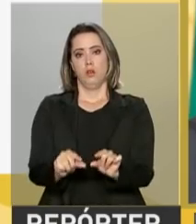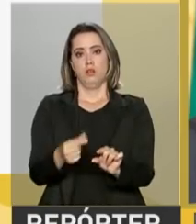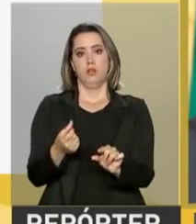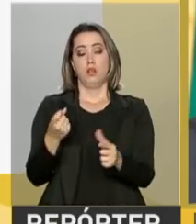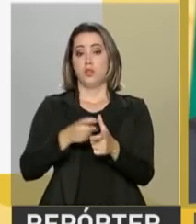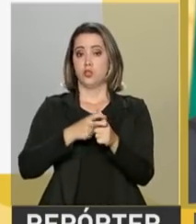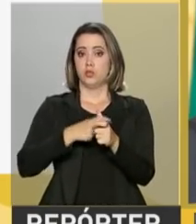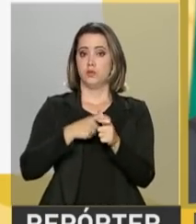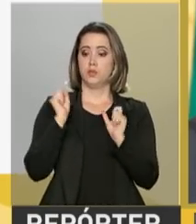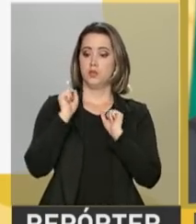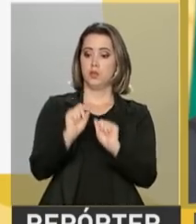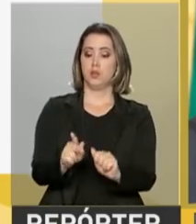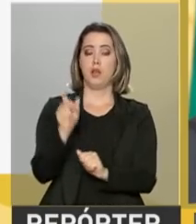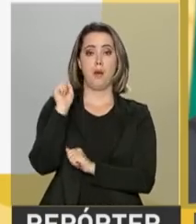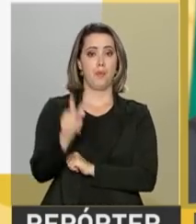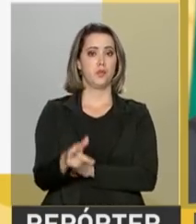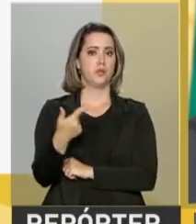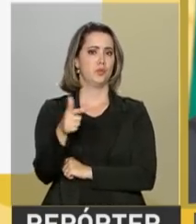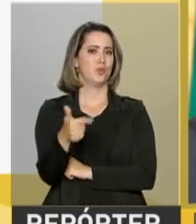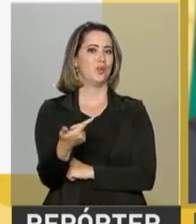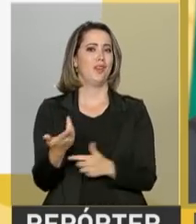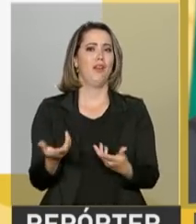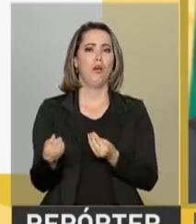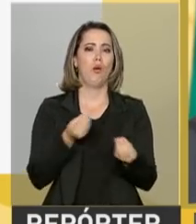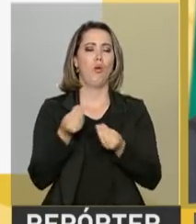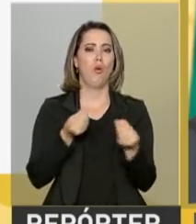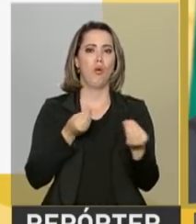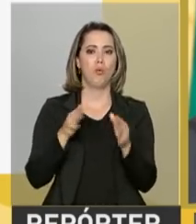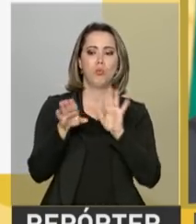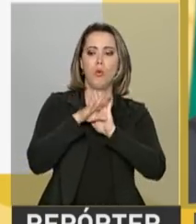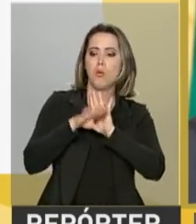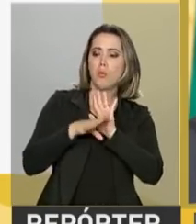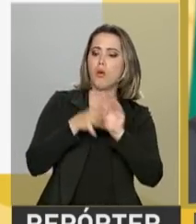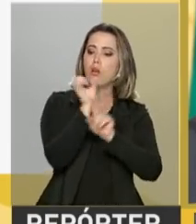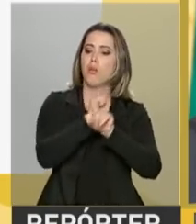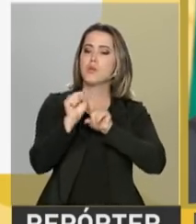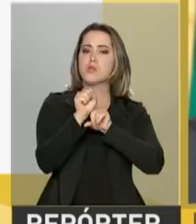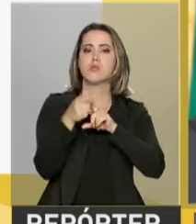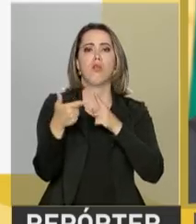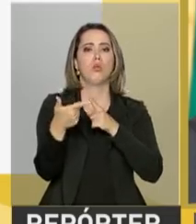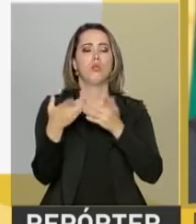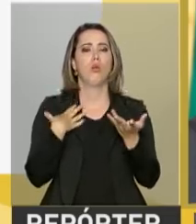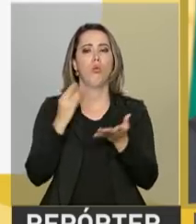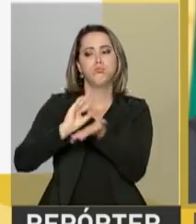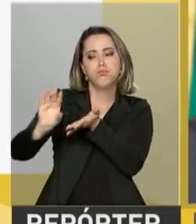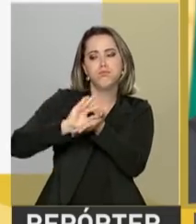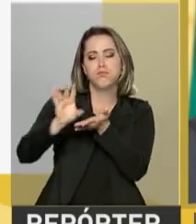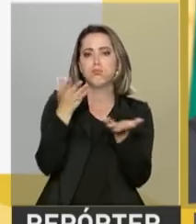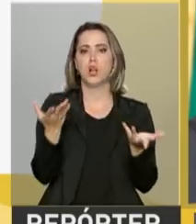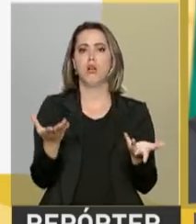déficit da Previdência, daqui a pouco nós não temos programas sociais, não temos investimentos, o que seria do Brasil, né?